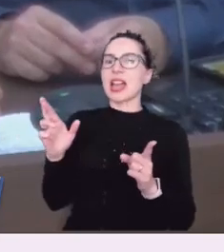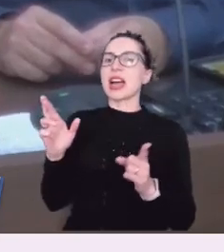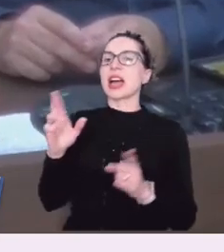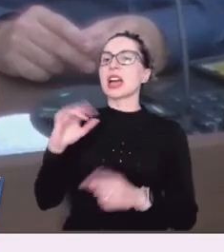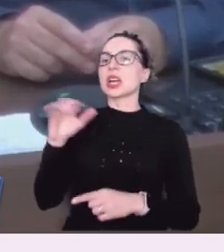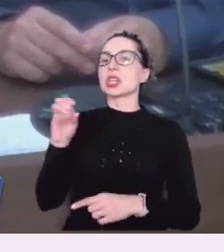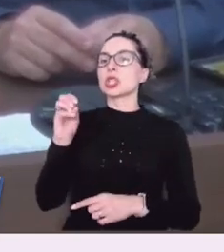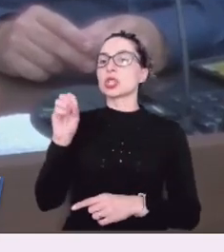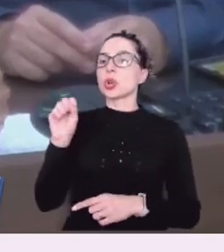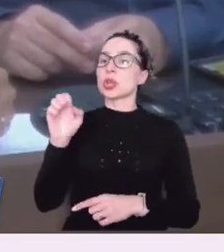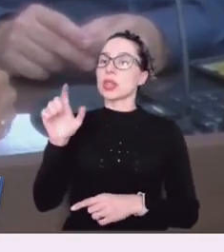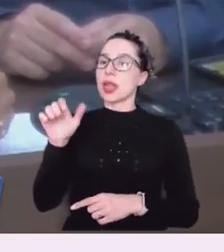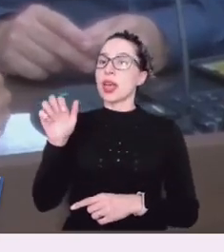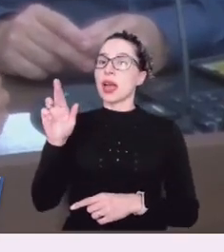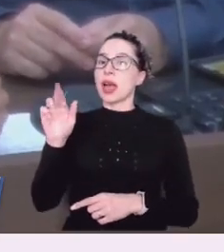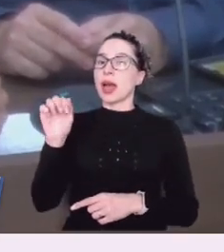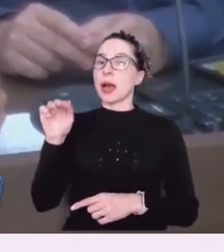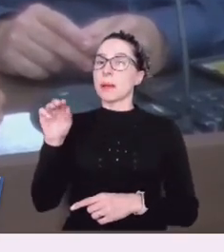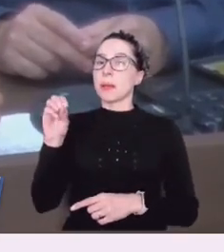Ramon.